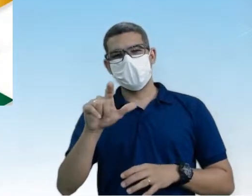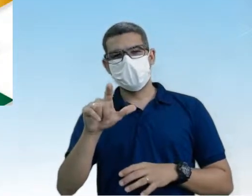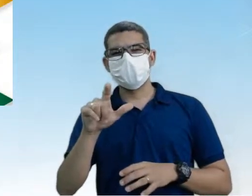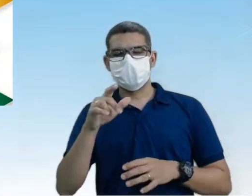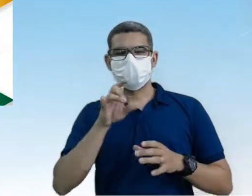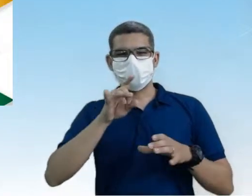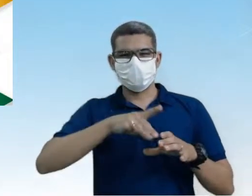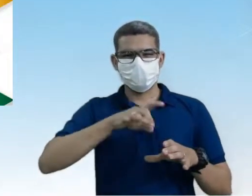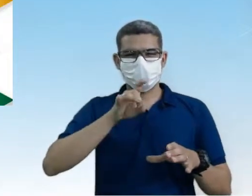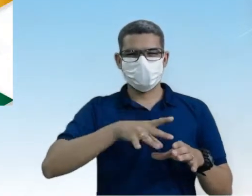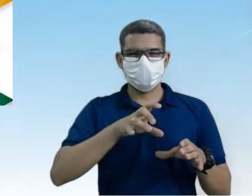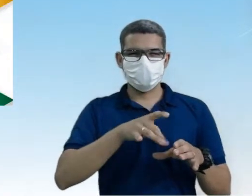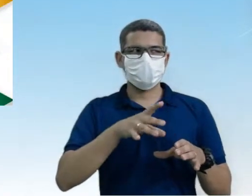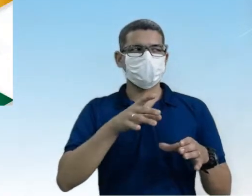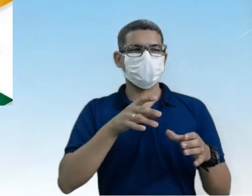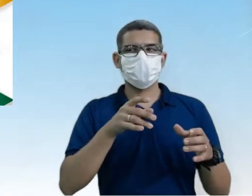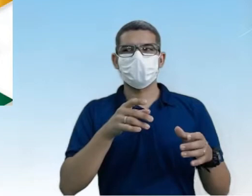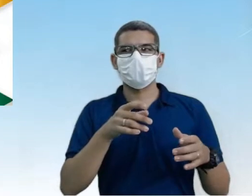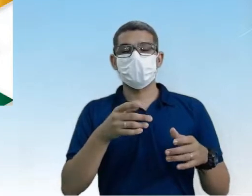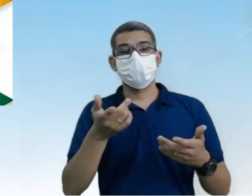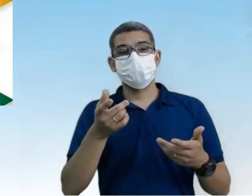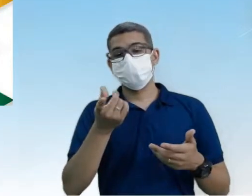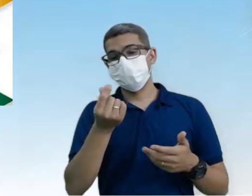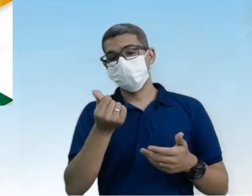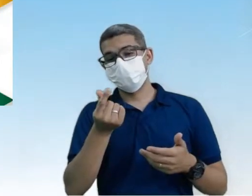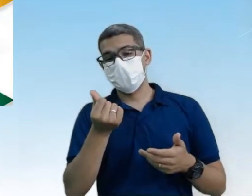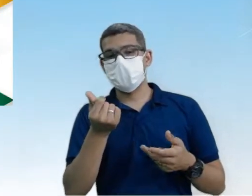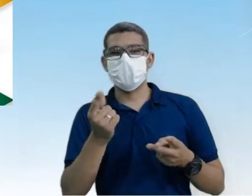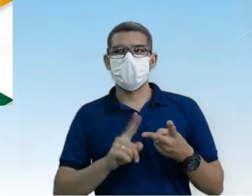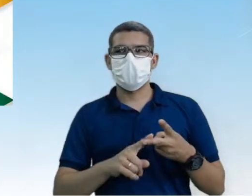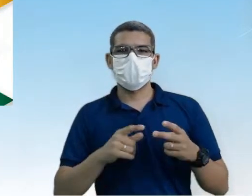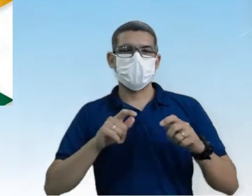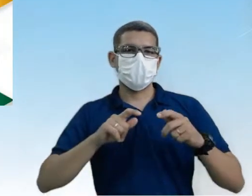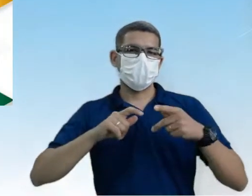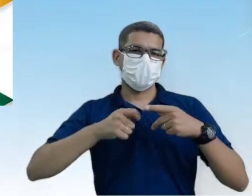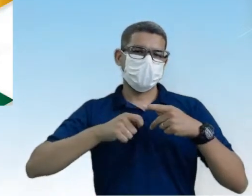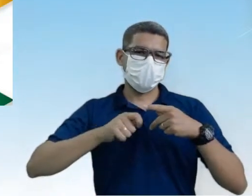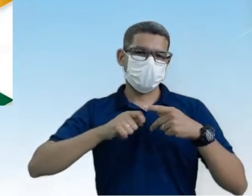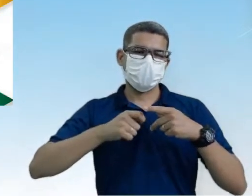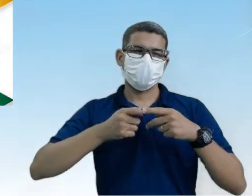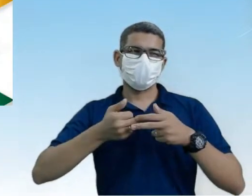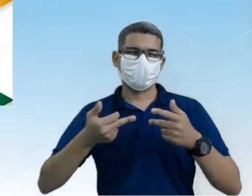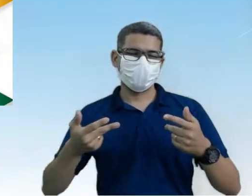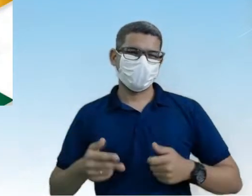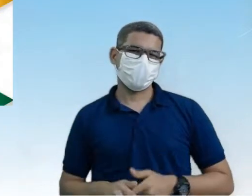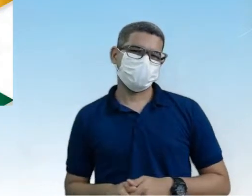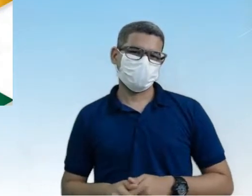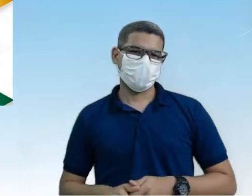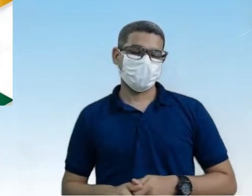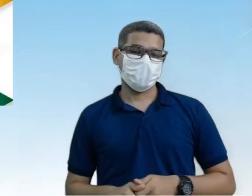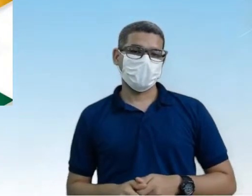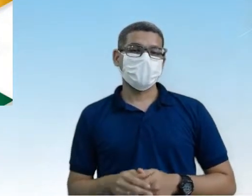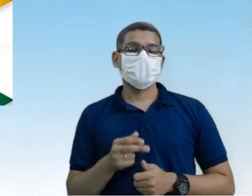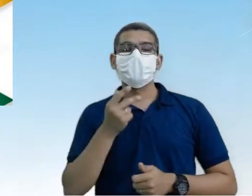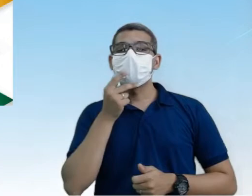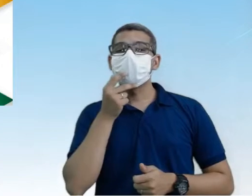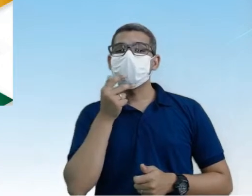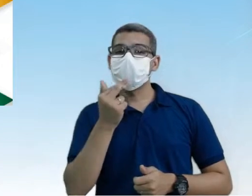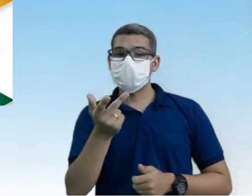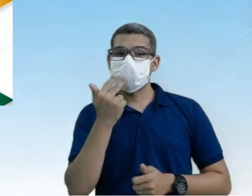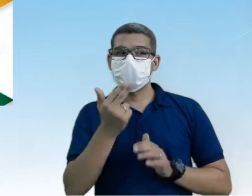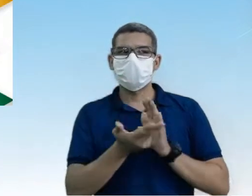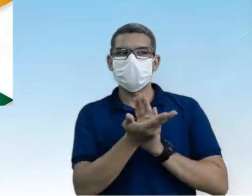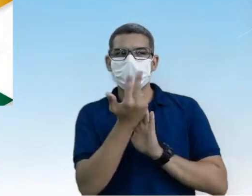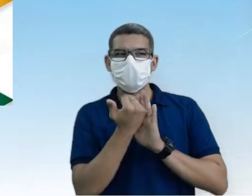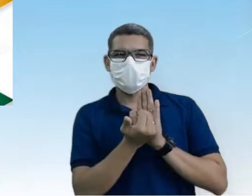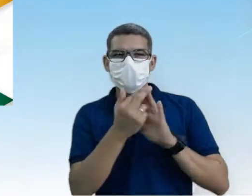exemplo, fazer a donação em money, em dinheiro, um Pix e por aí vai. a linguagem não verbal que ele utiliza, uma criança